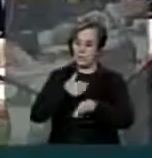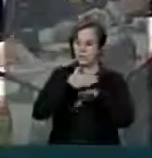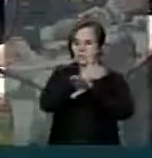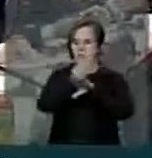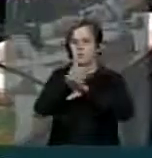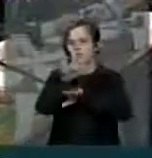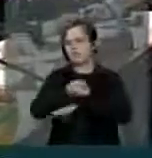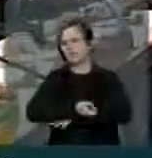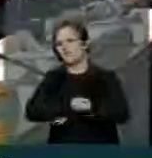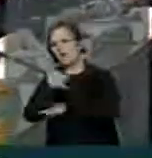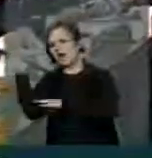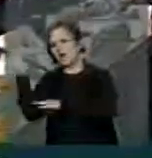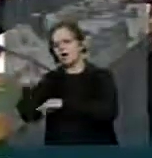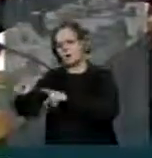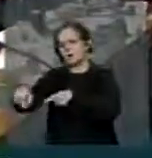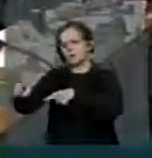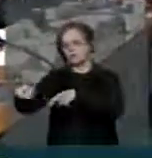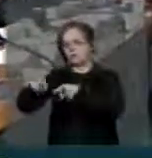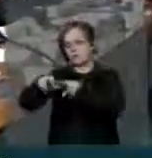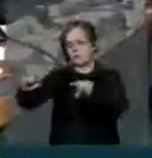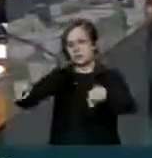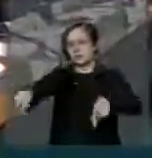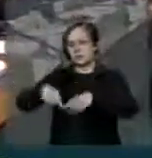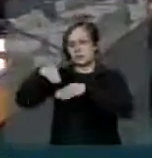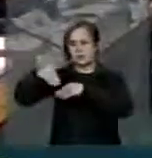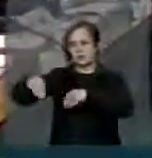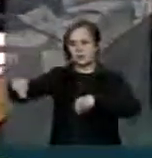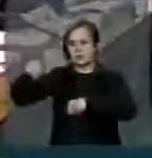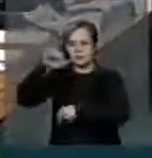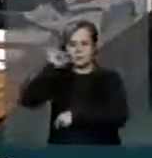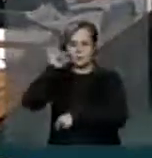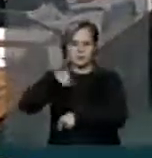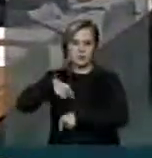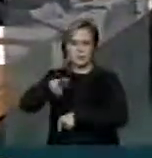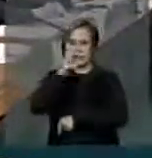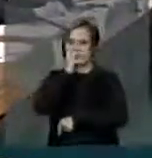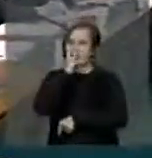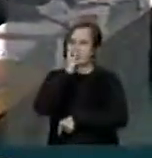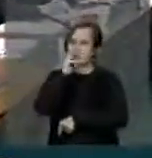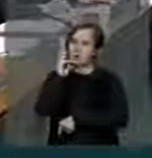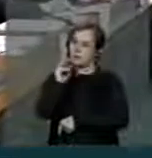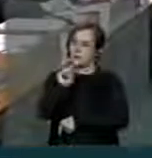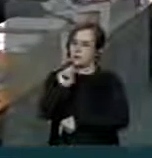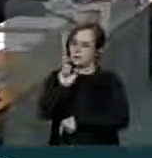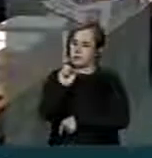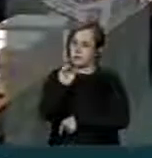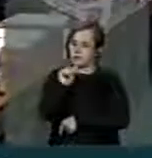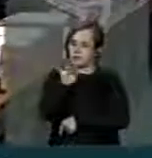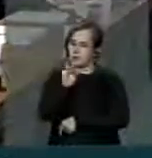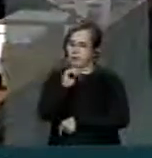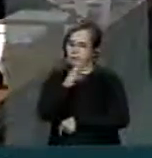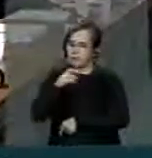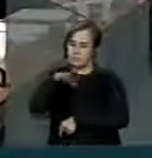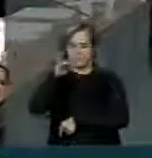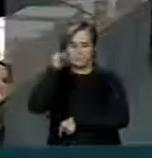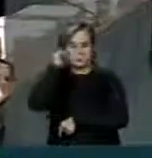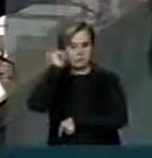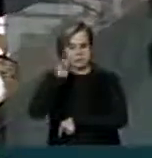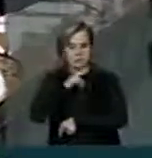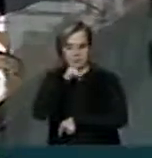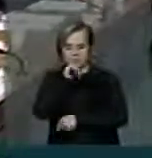propriedades rurais. Eu fui a um assentamento rural no Espírito Santo e vi um assentamento rural com